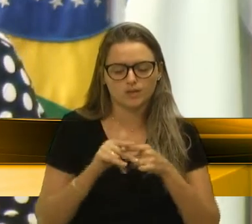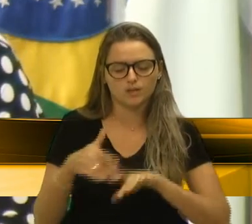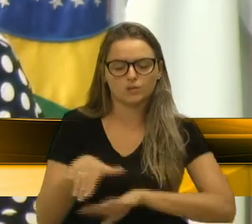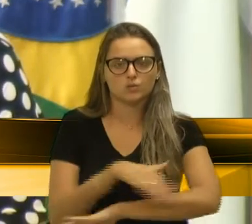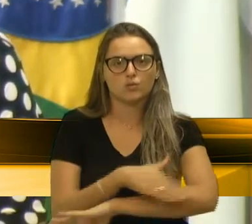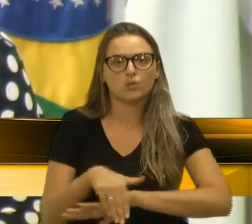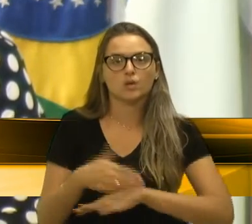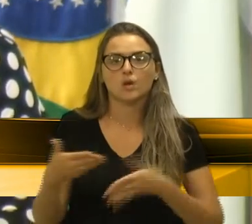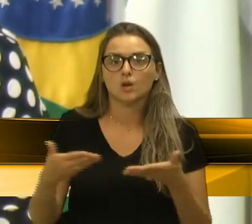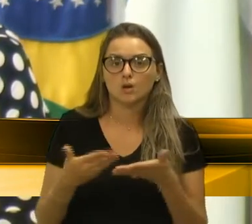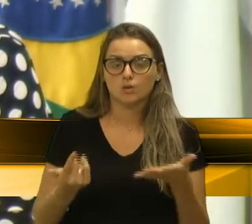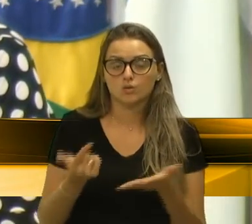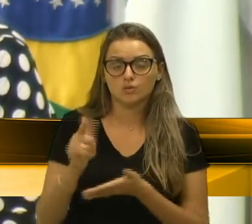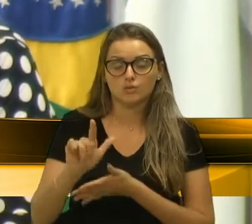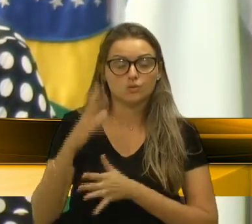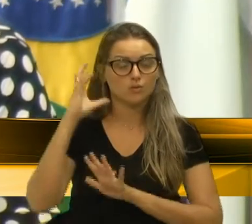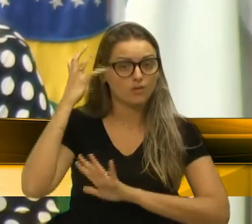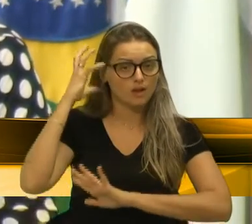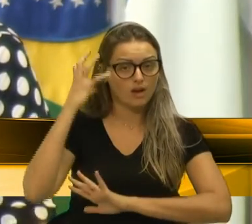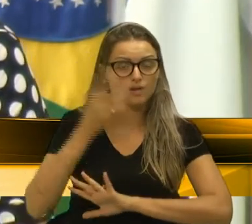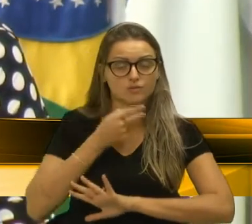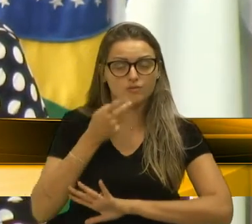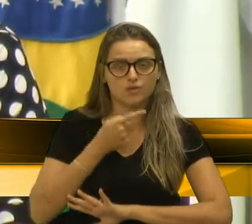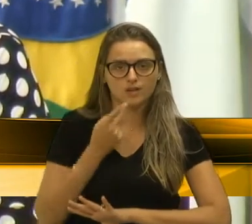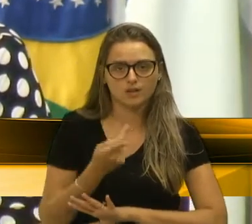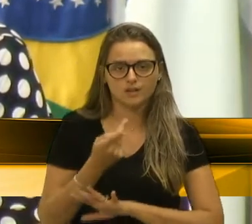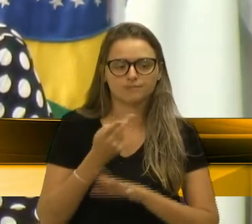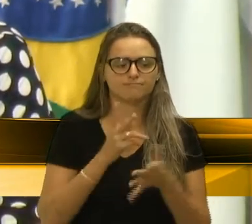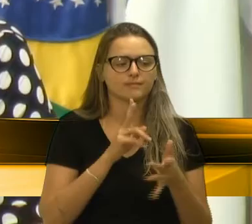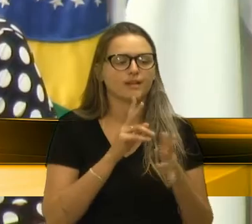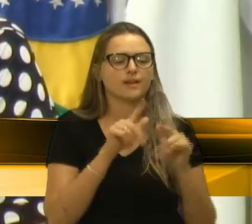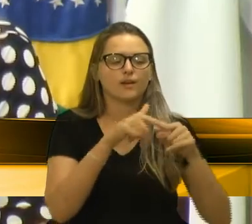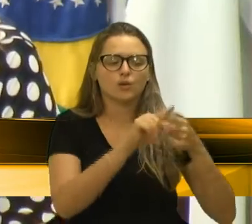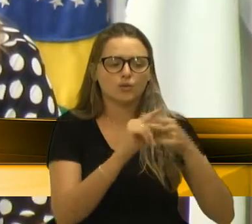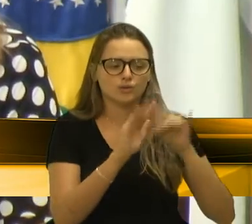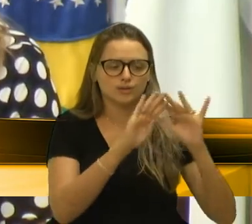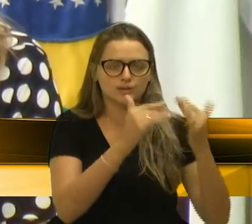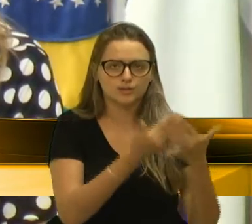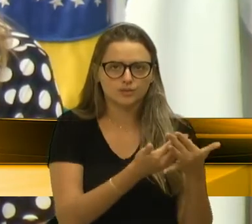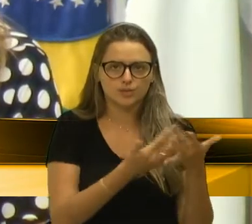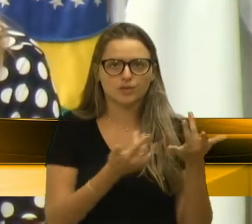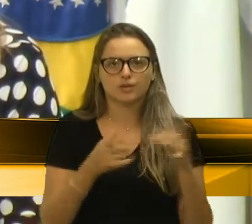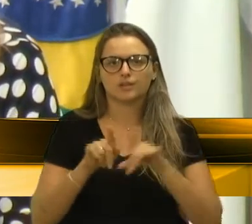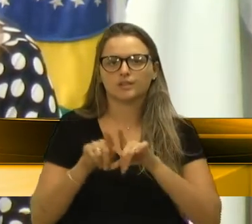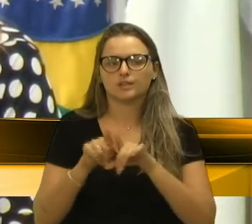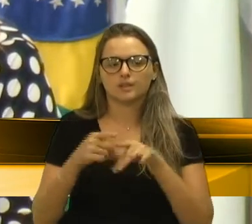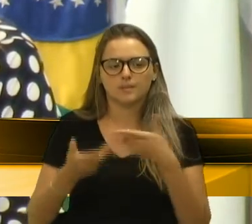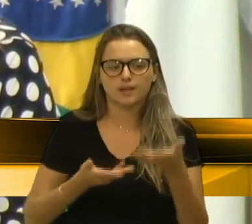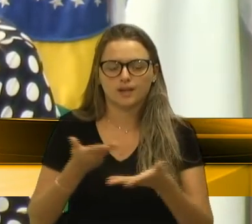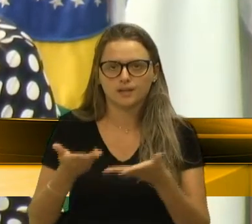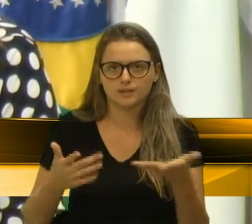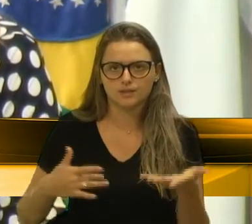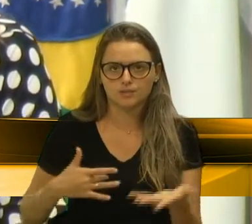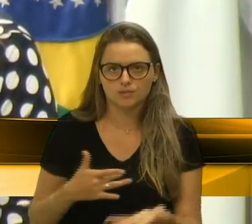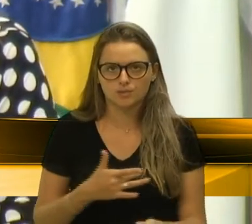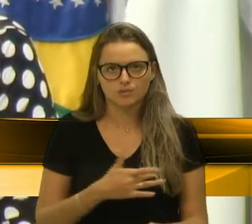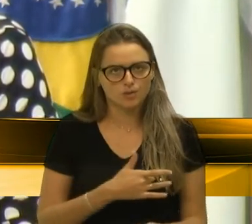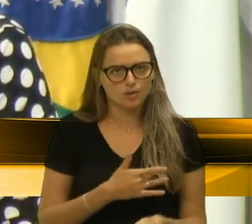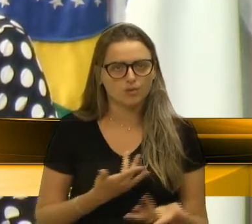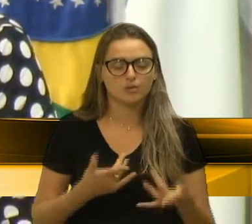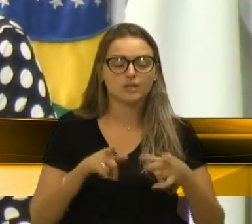estava novamente na rádio, a manutenção de escolas, as questões de atendimento de saúde,